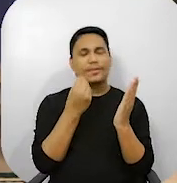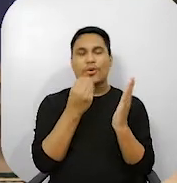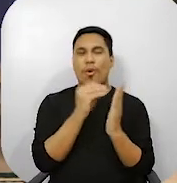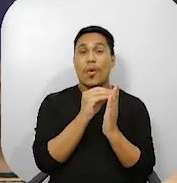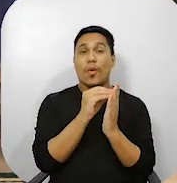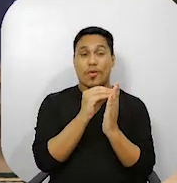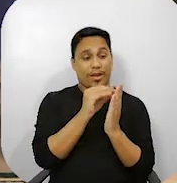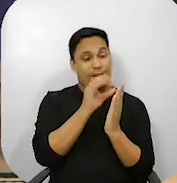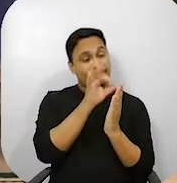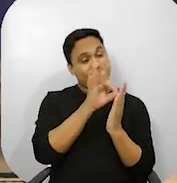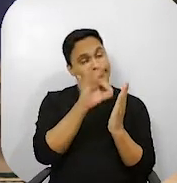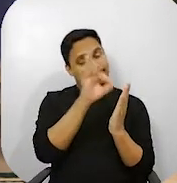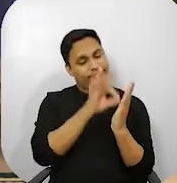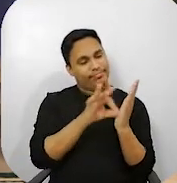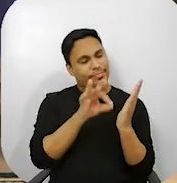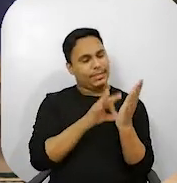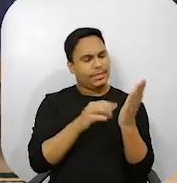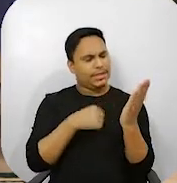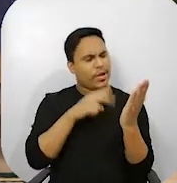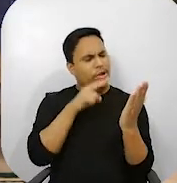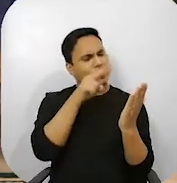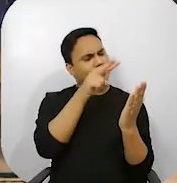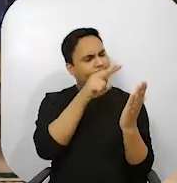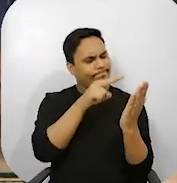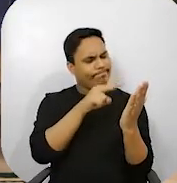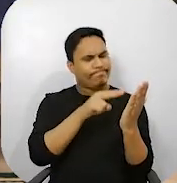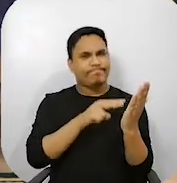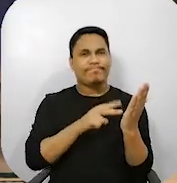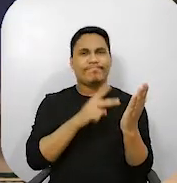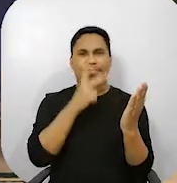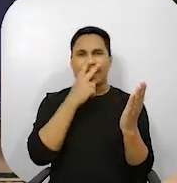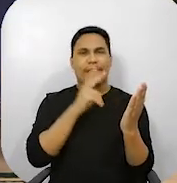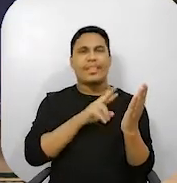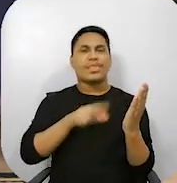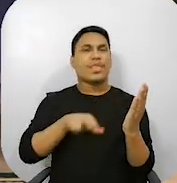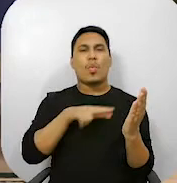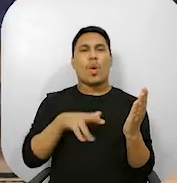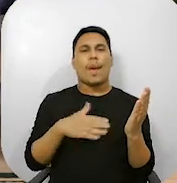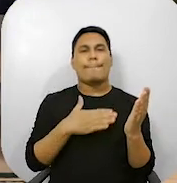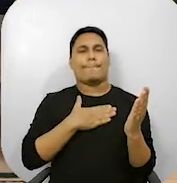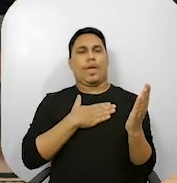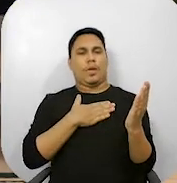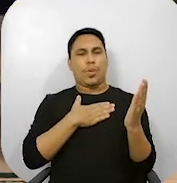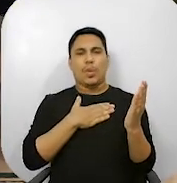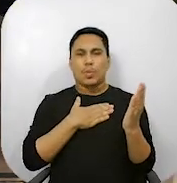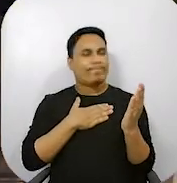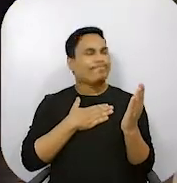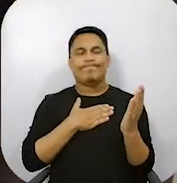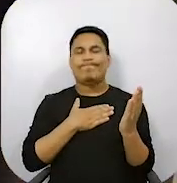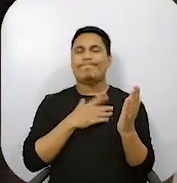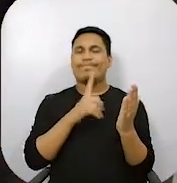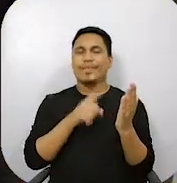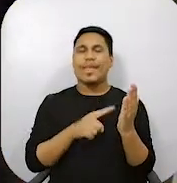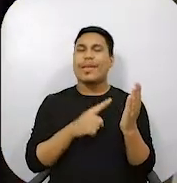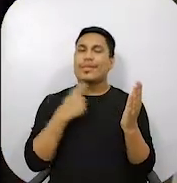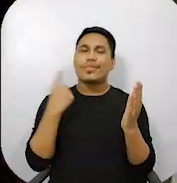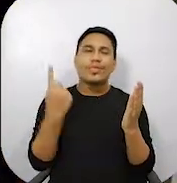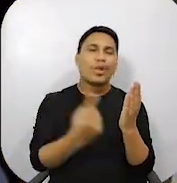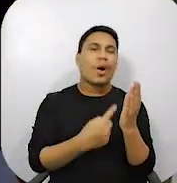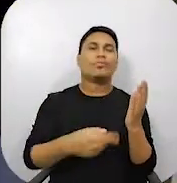voltava aquilo no papel eu vi aqui deixava de ser meu tá aquilo ele já não me pertencia mais E